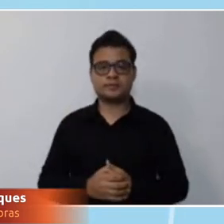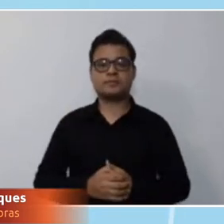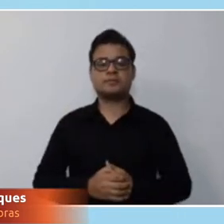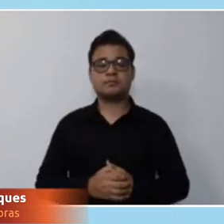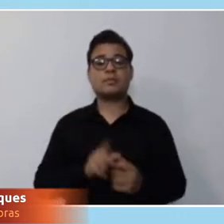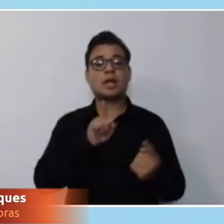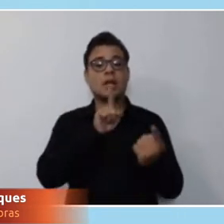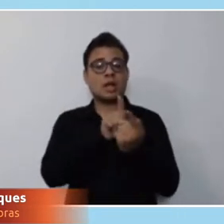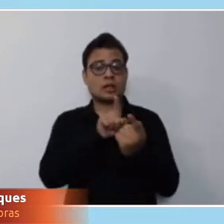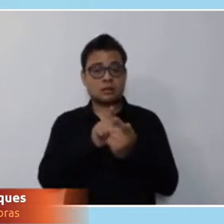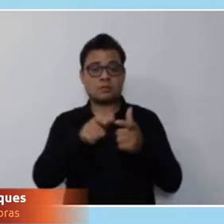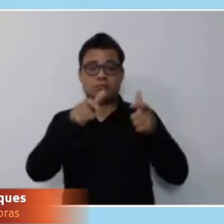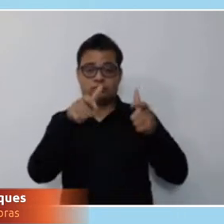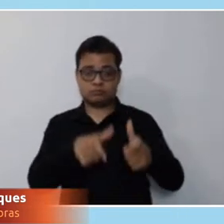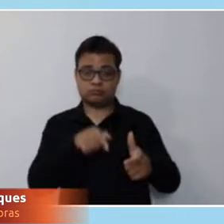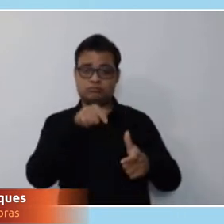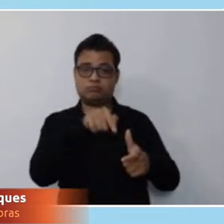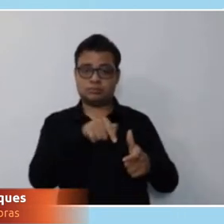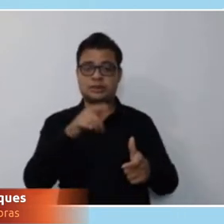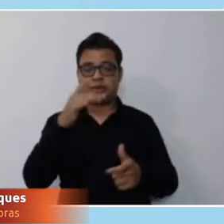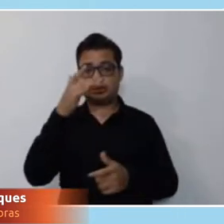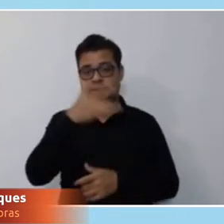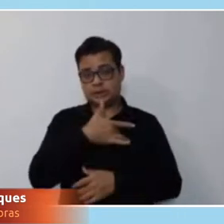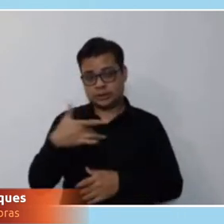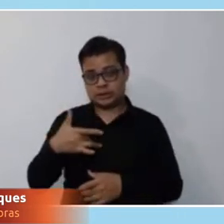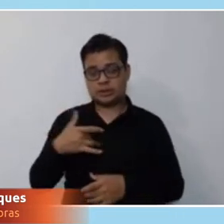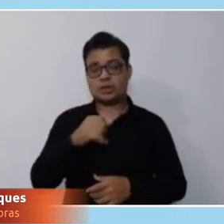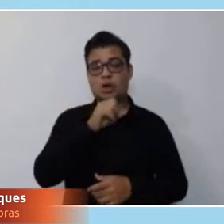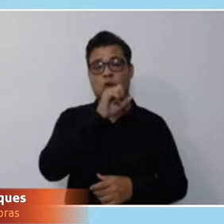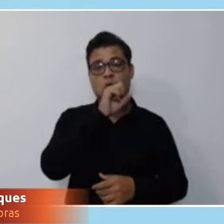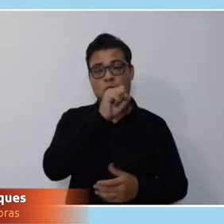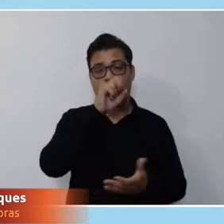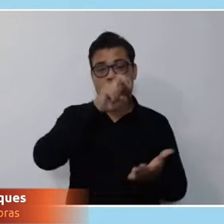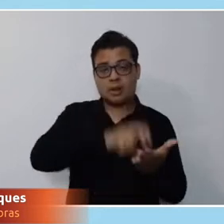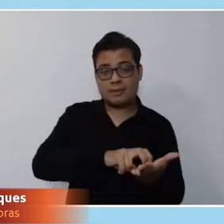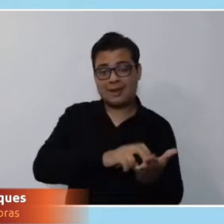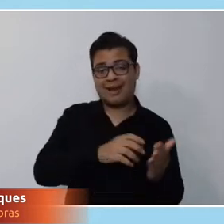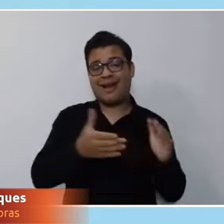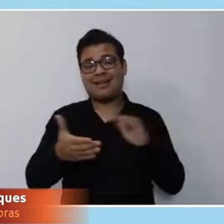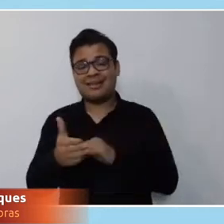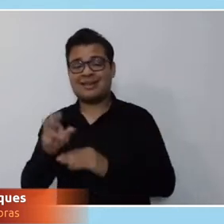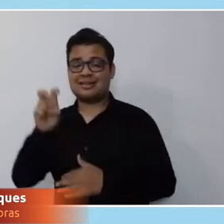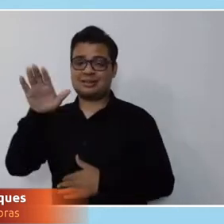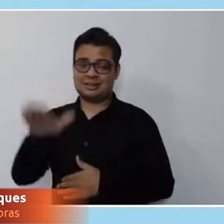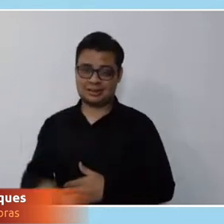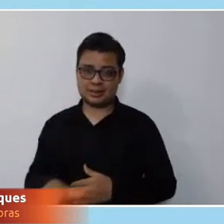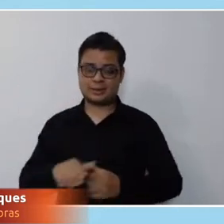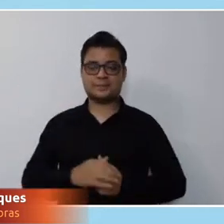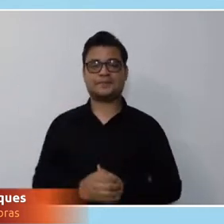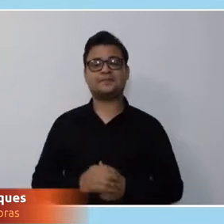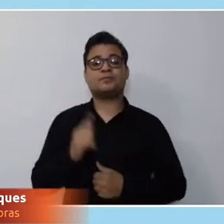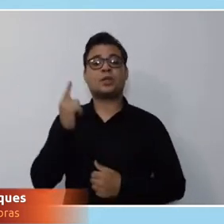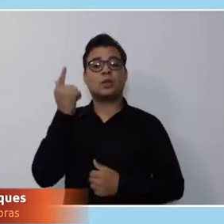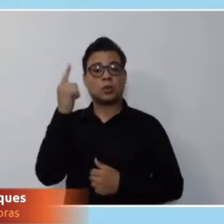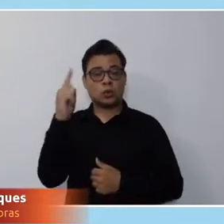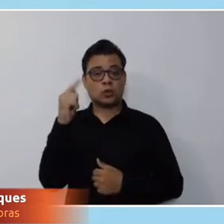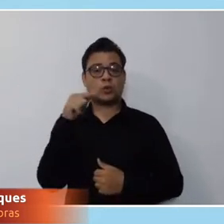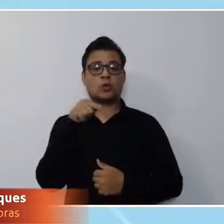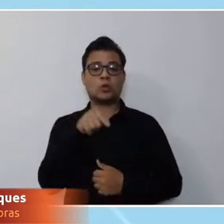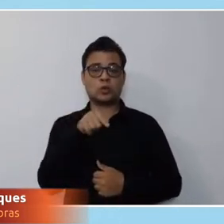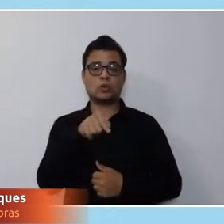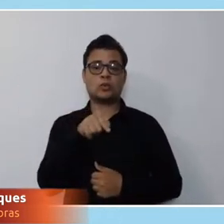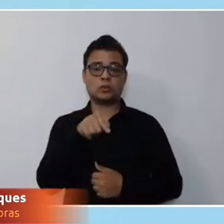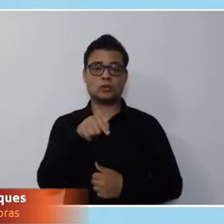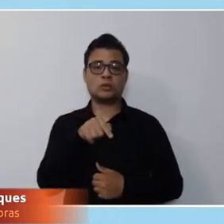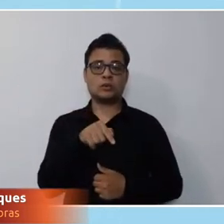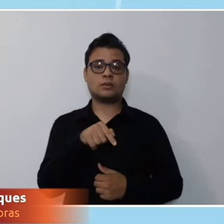das 8 horas da manhã às 5 da tarde. Em Goiânia, a prefeitura chamou a ação de Dia